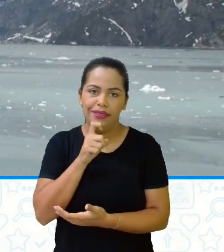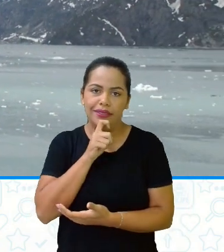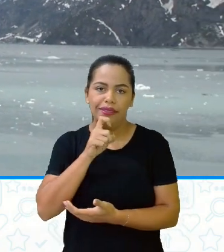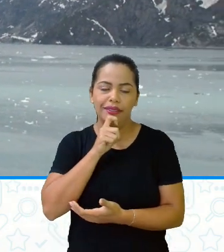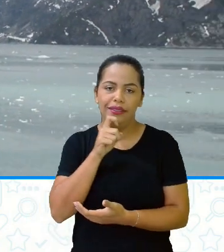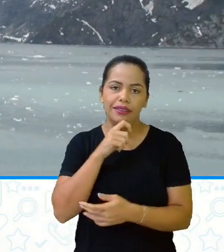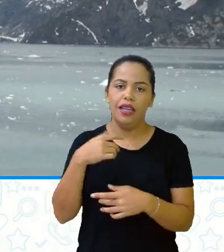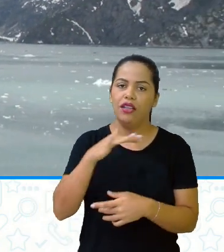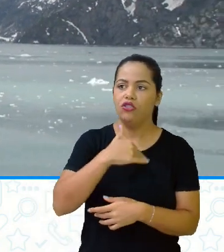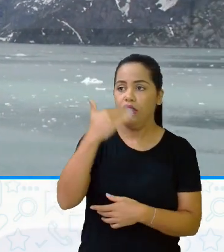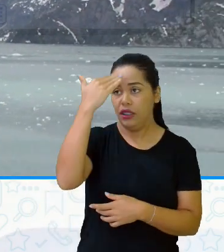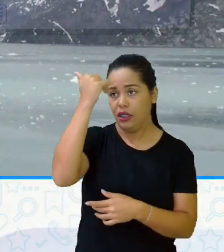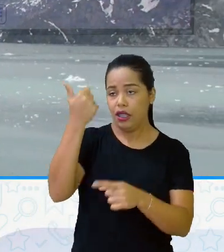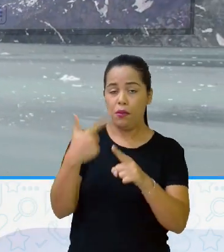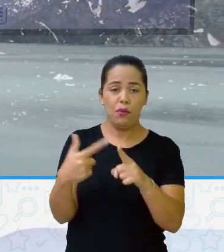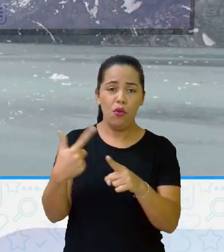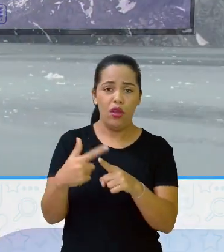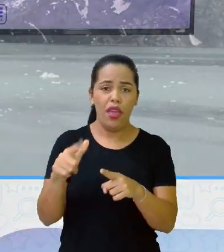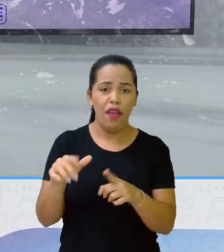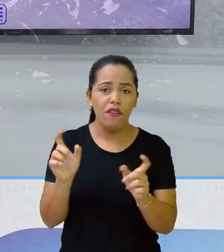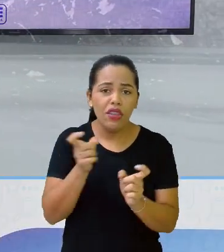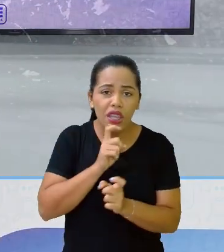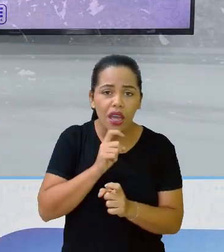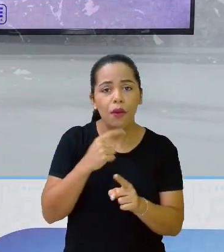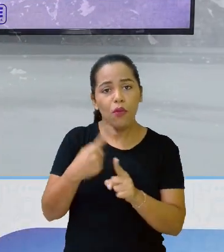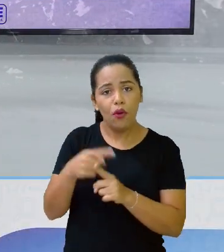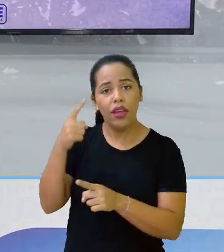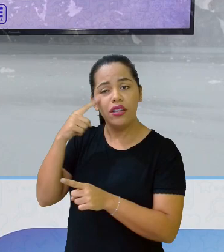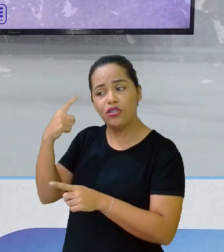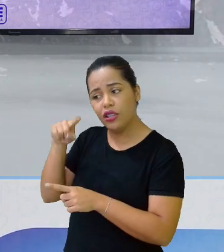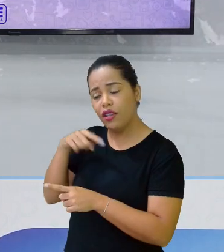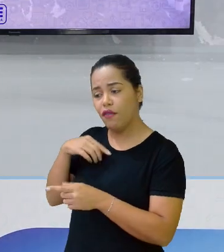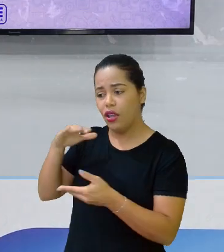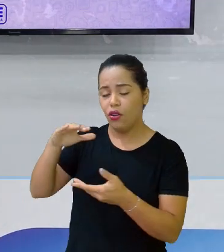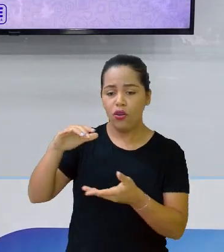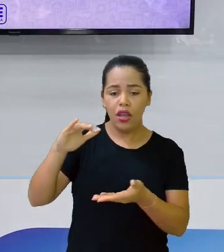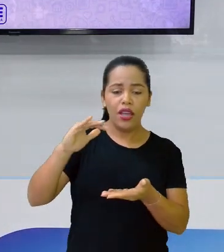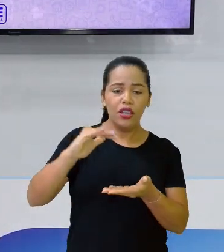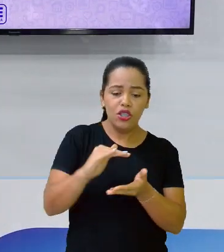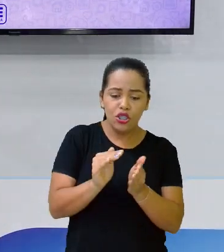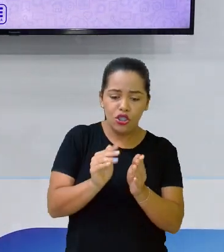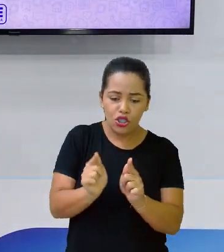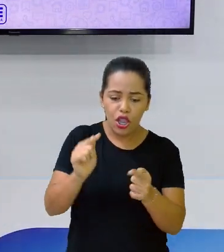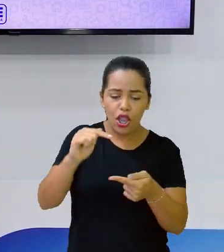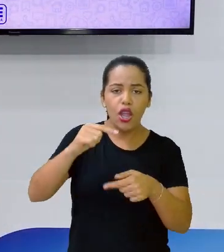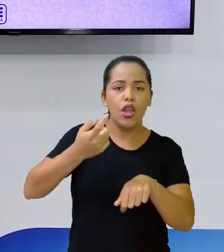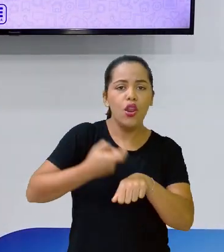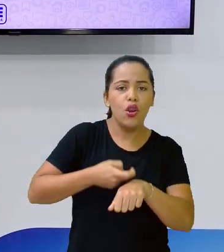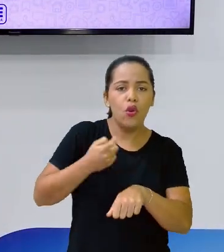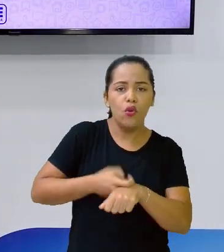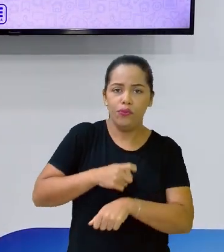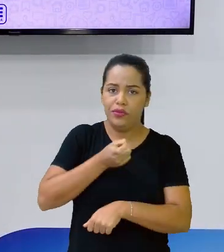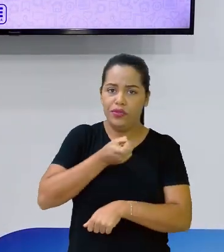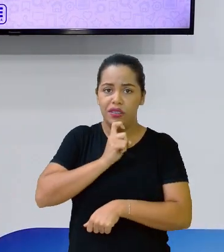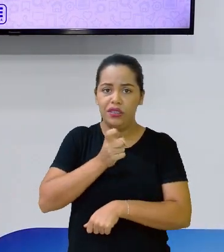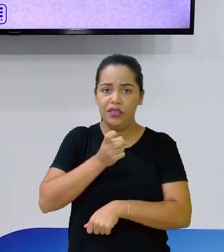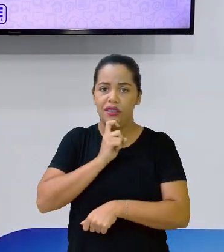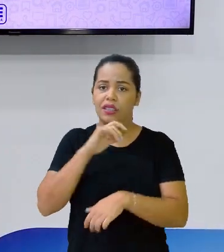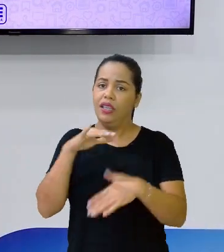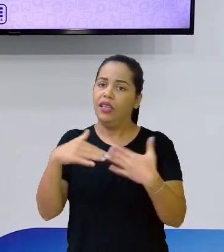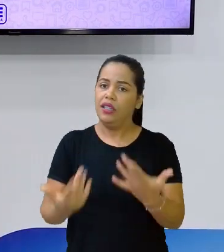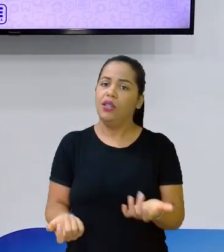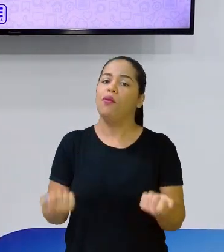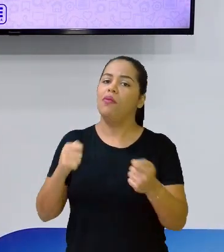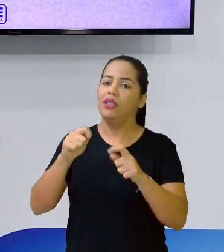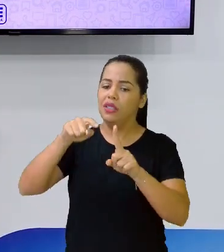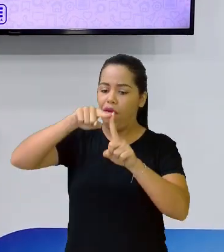que é fria? Porque ela tem gelo. E aí a gente sabe que para ser mantido esse gelo, essa região precisa estar numa